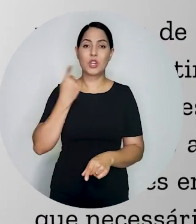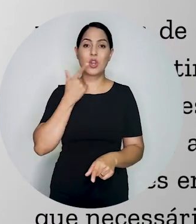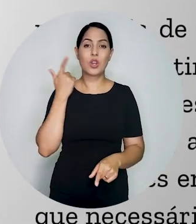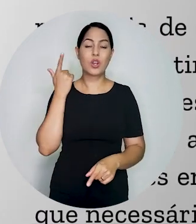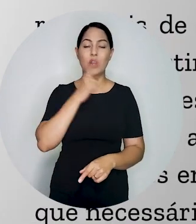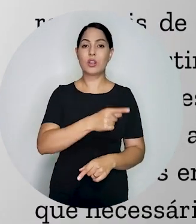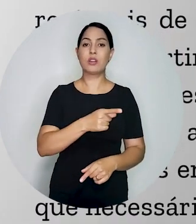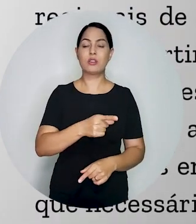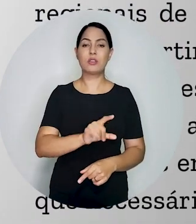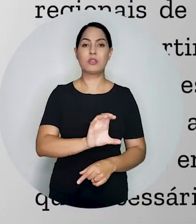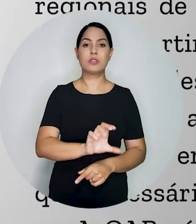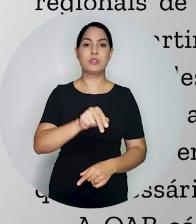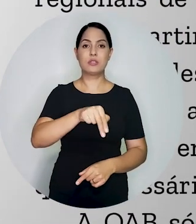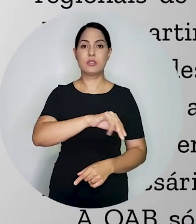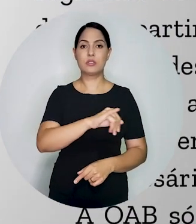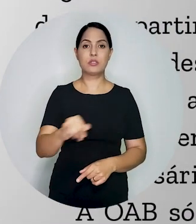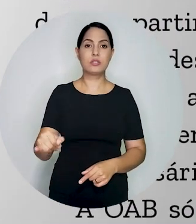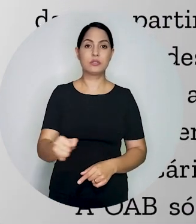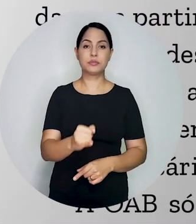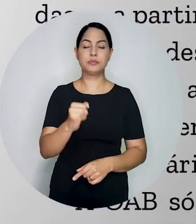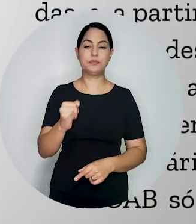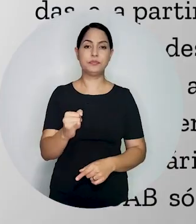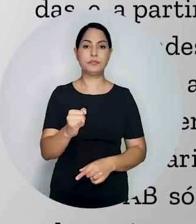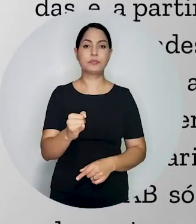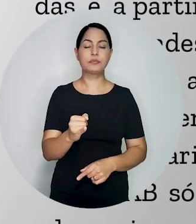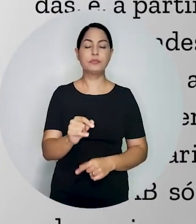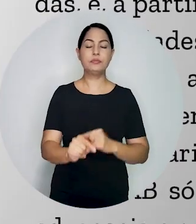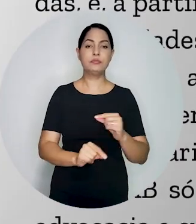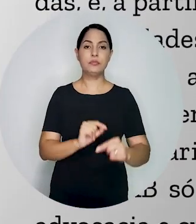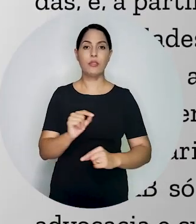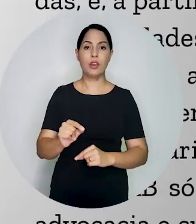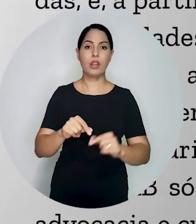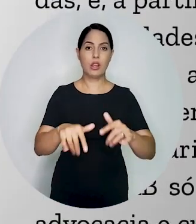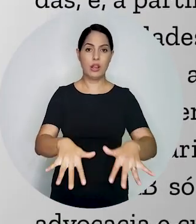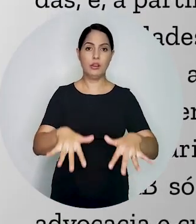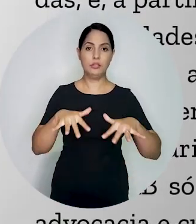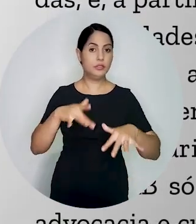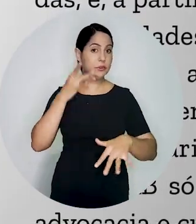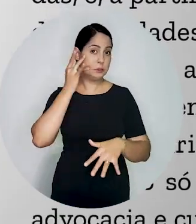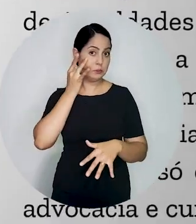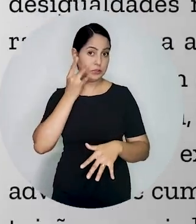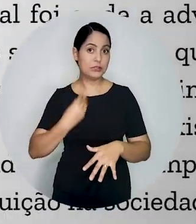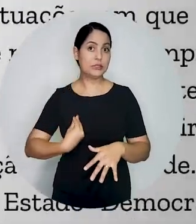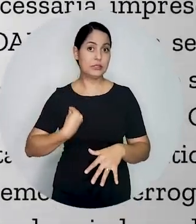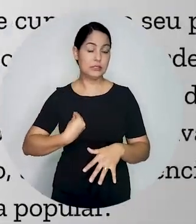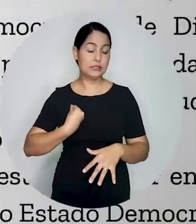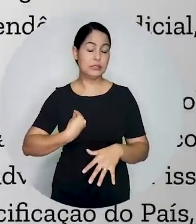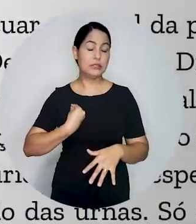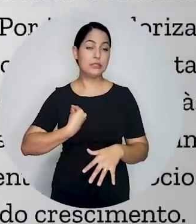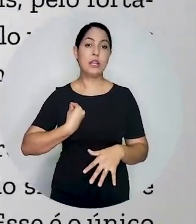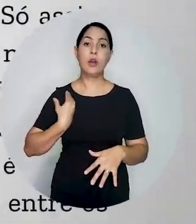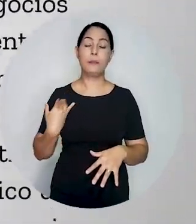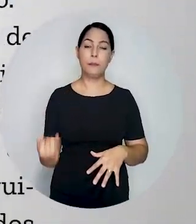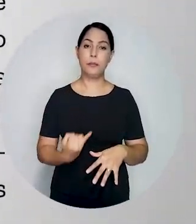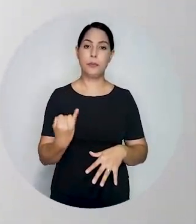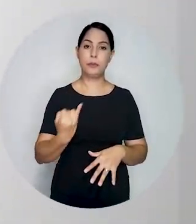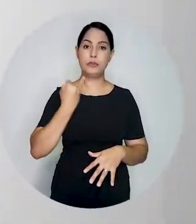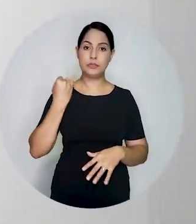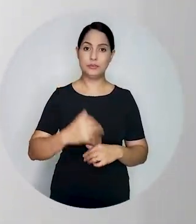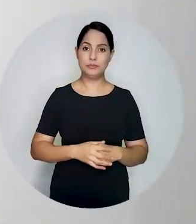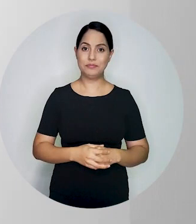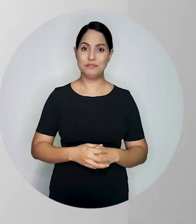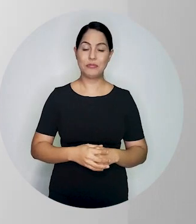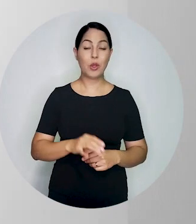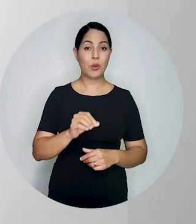no Conselho Nacional de Justiça a determinação para que sejam restabelecidas as audiências presenciais. Além de destacar as prerrogativas da profissão,